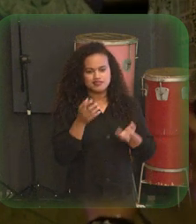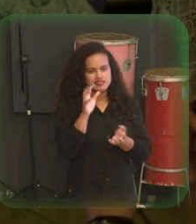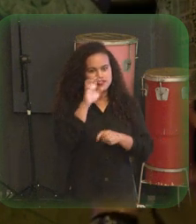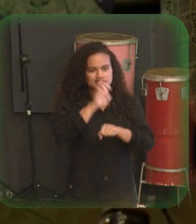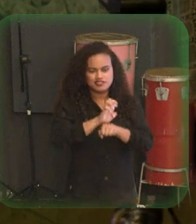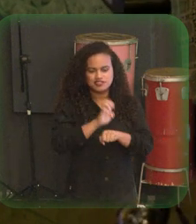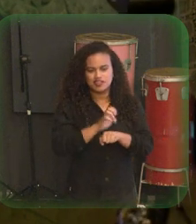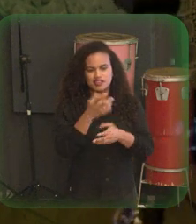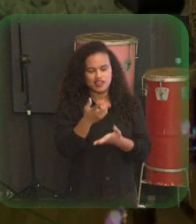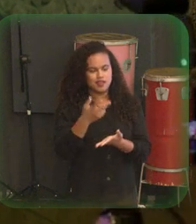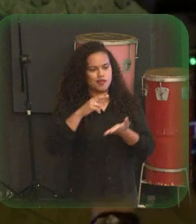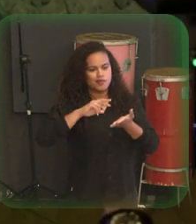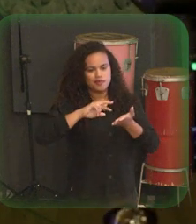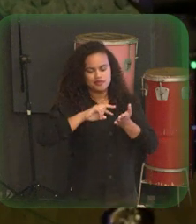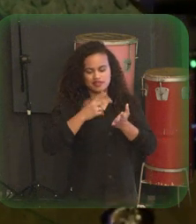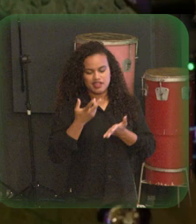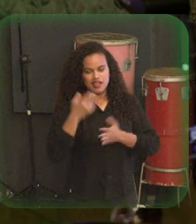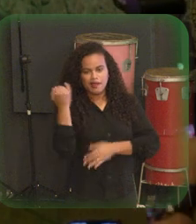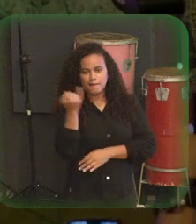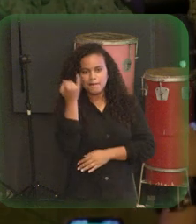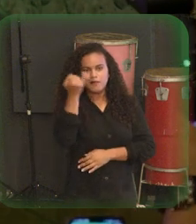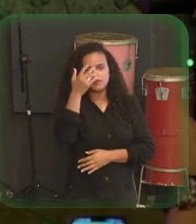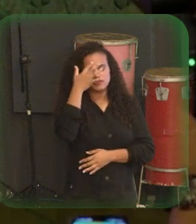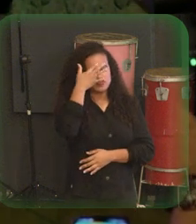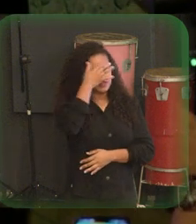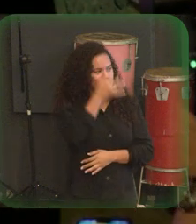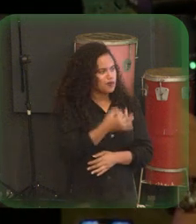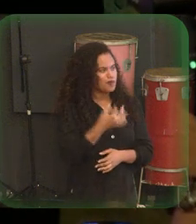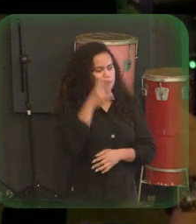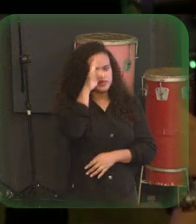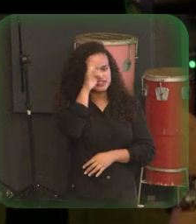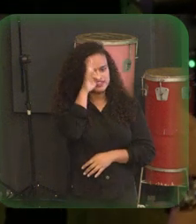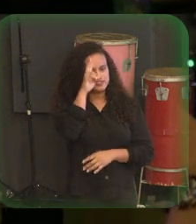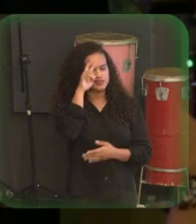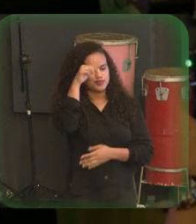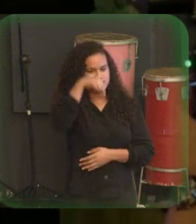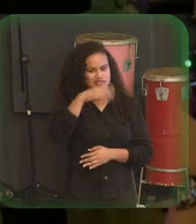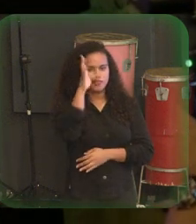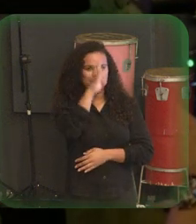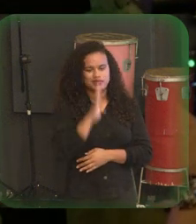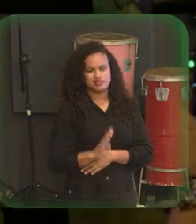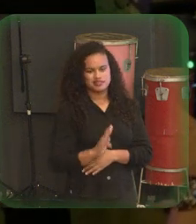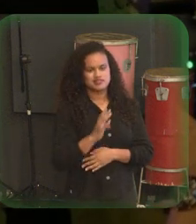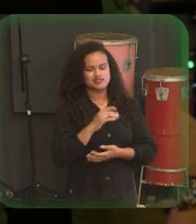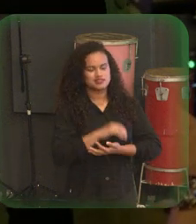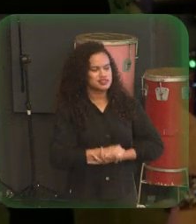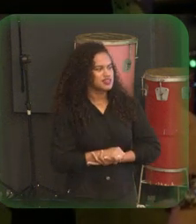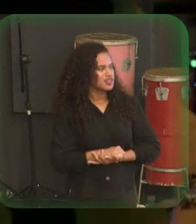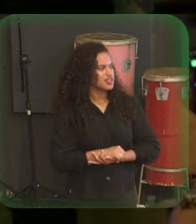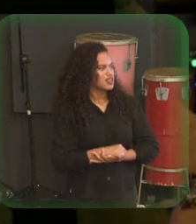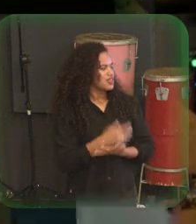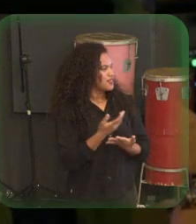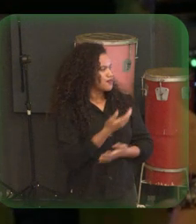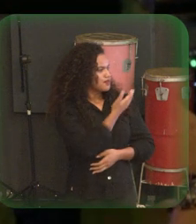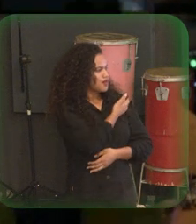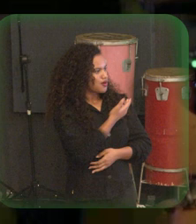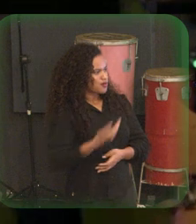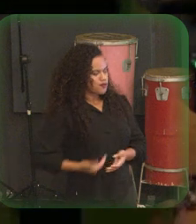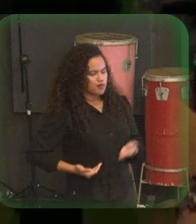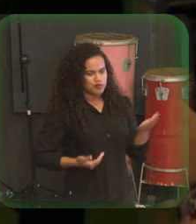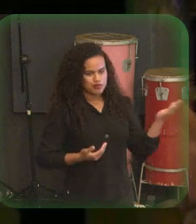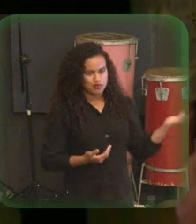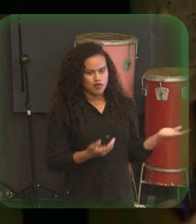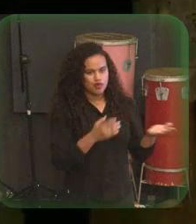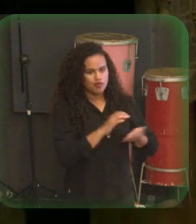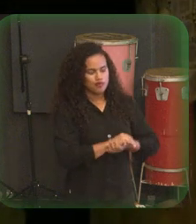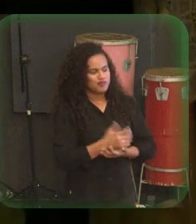mais significativos para se compreender a história do Brasil. Falava disso com a governadora, de como